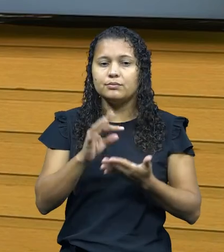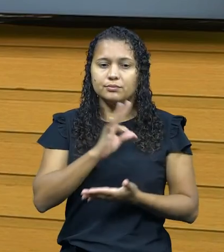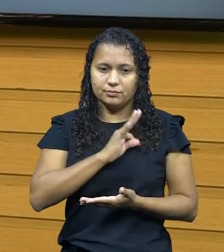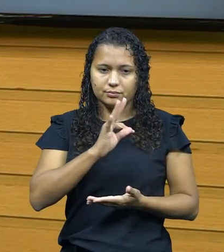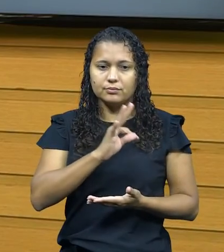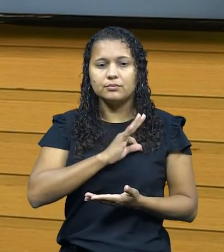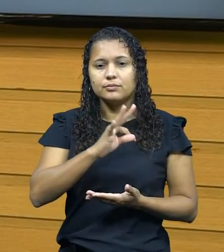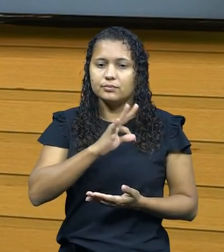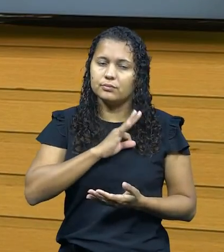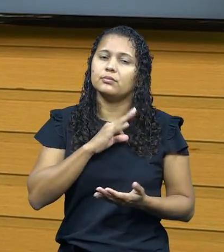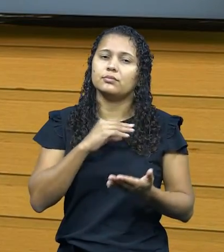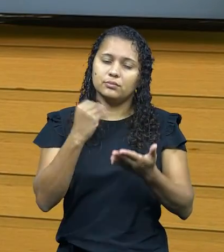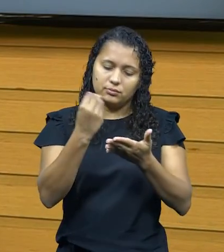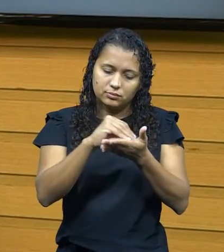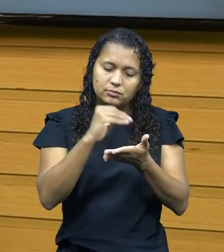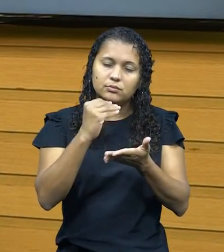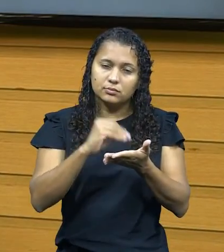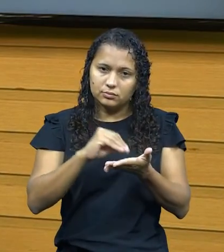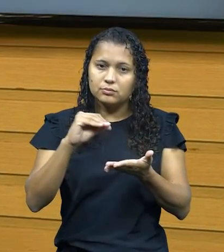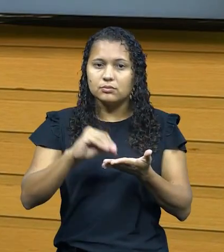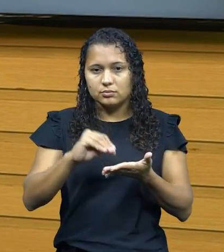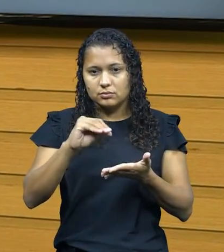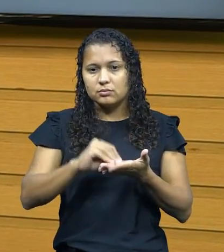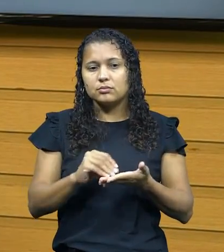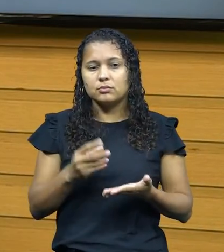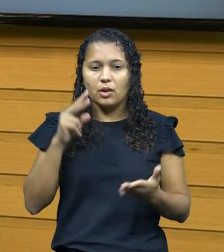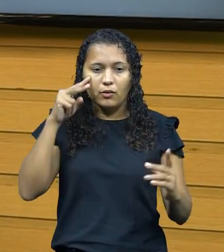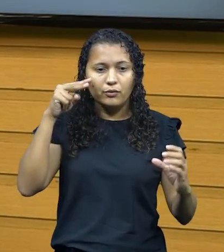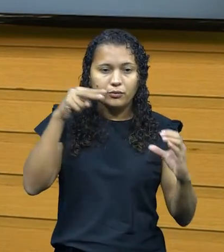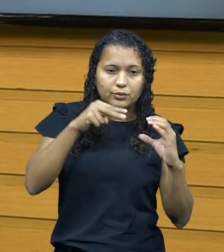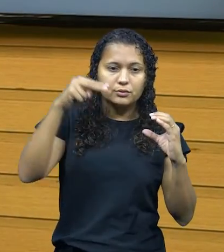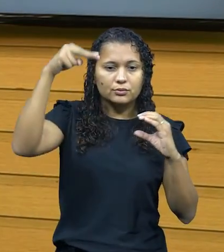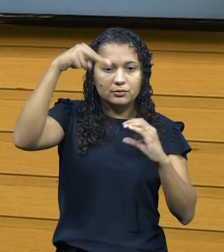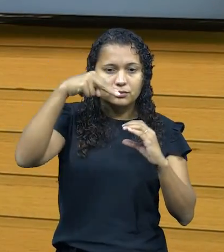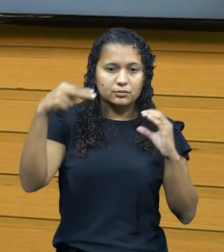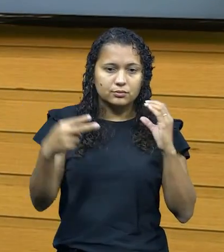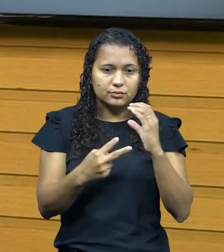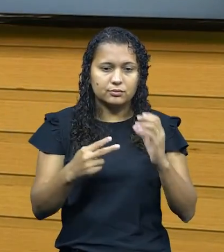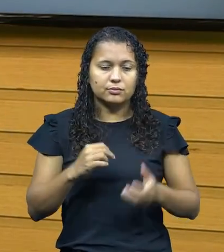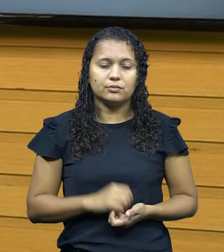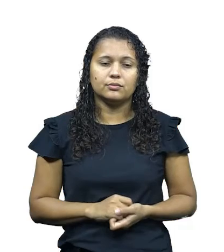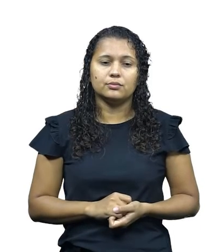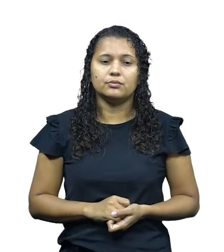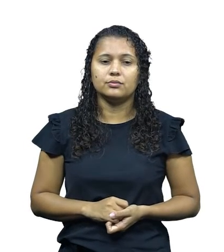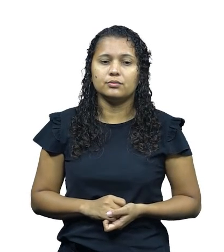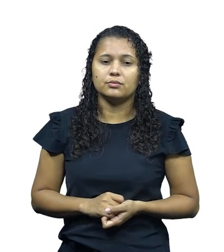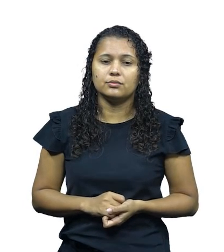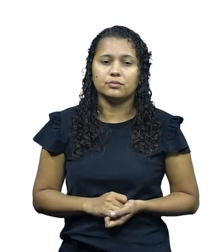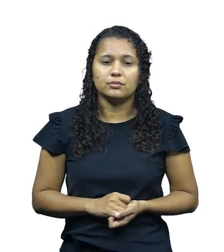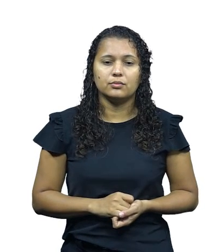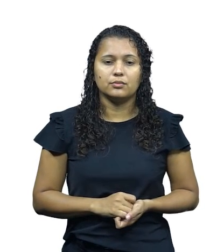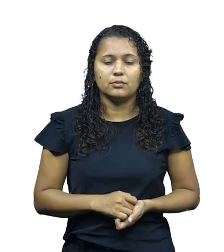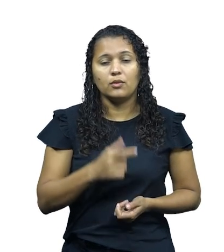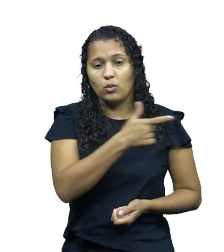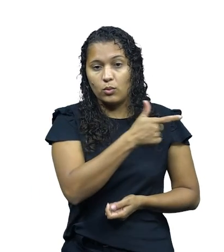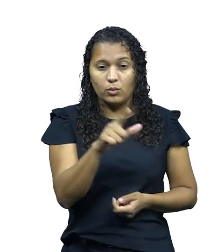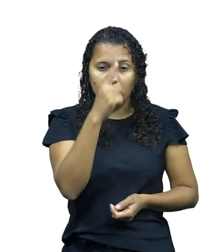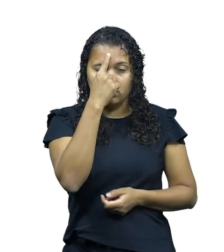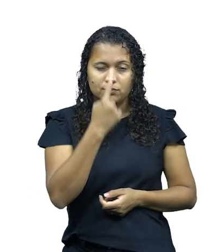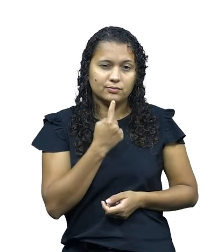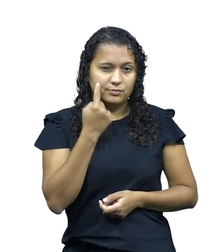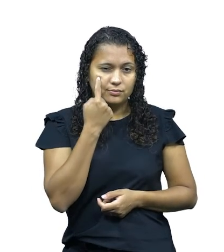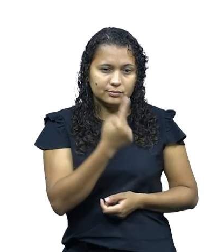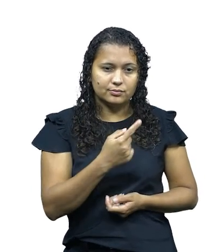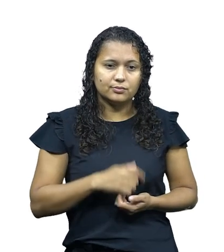plano, no desenho técnico, na nossa folha. Eu trouxe para